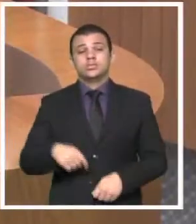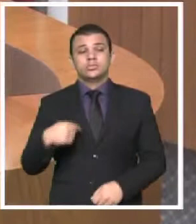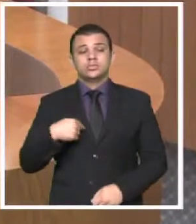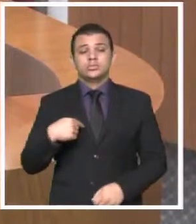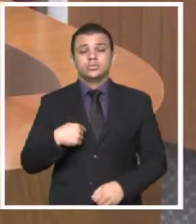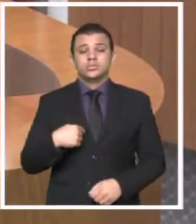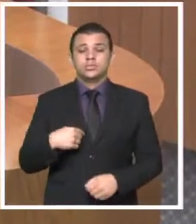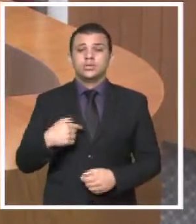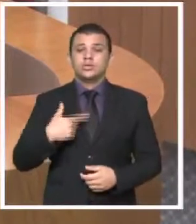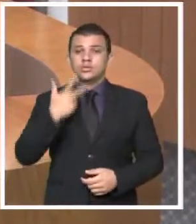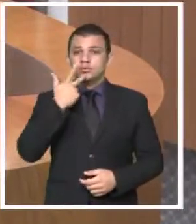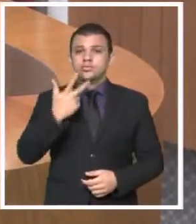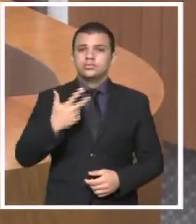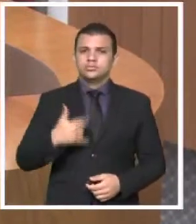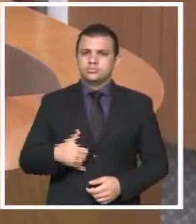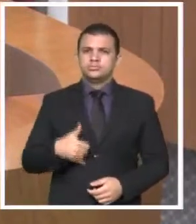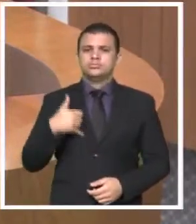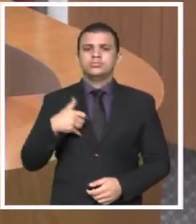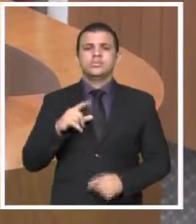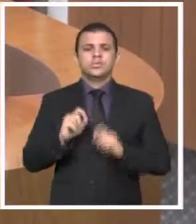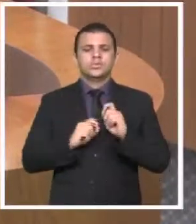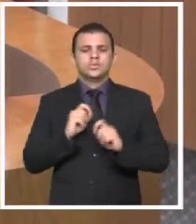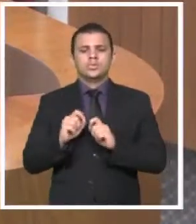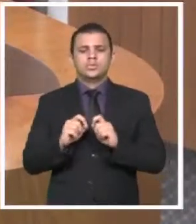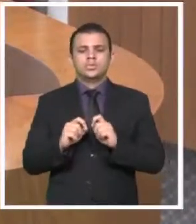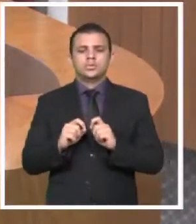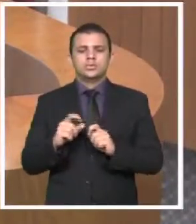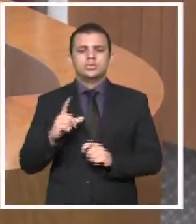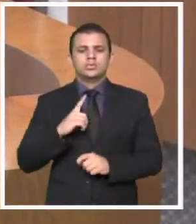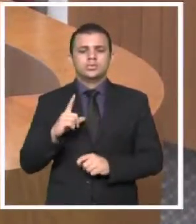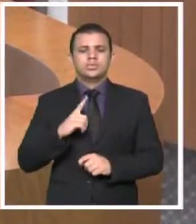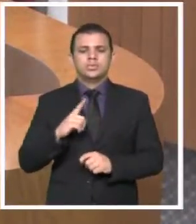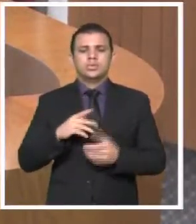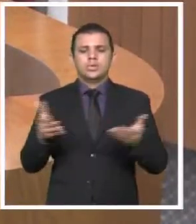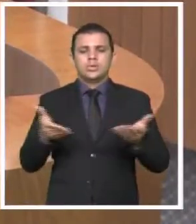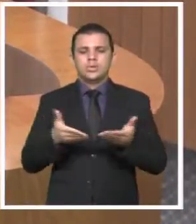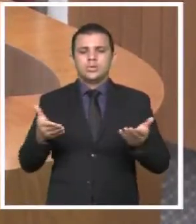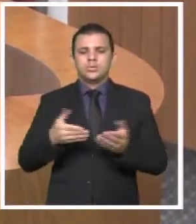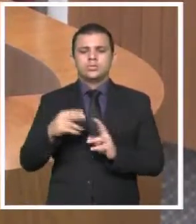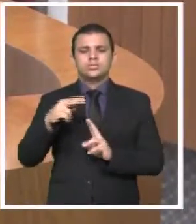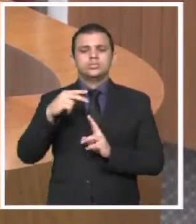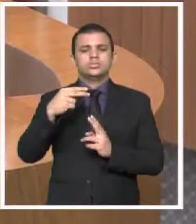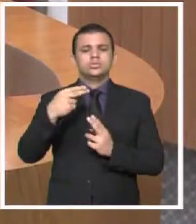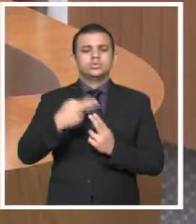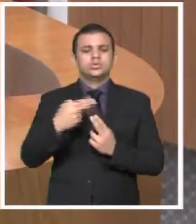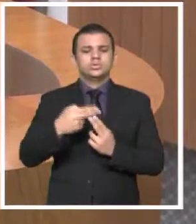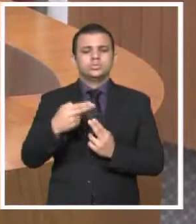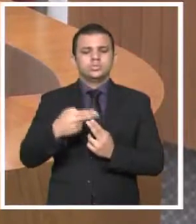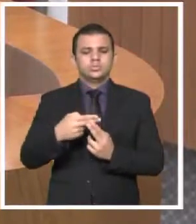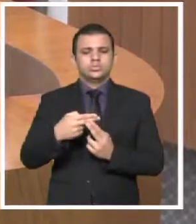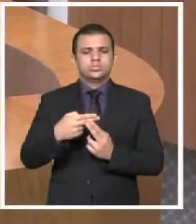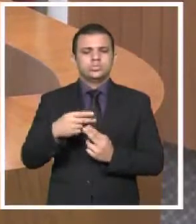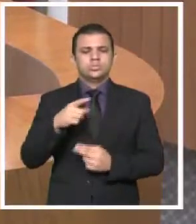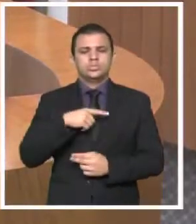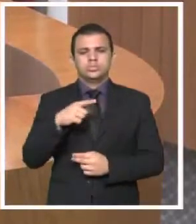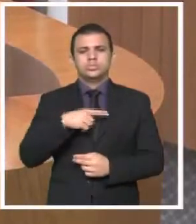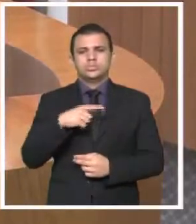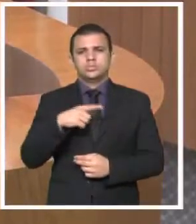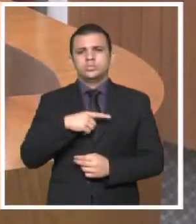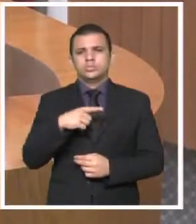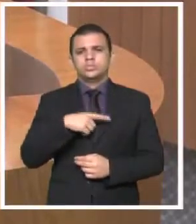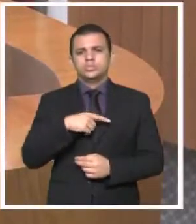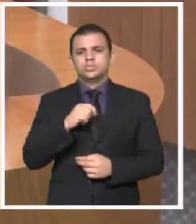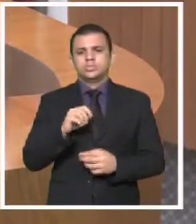muito orgulho, deputado Vinícius Louro, que se hoje Timon tem o parque empresarial, que foi